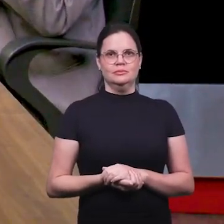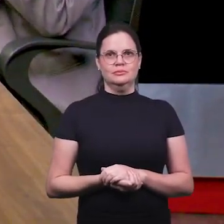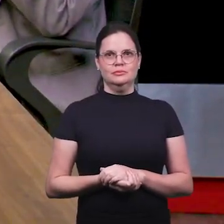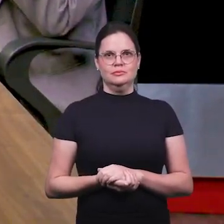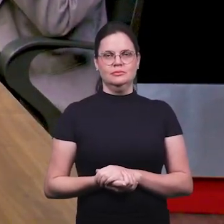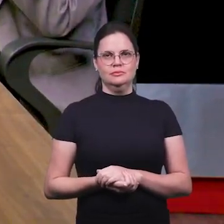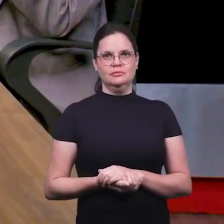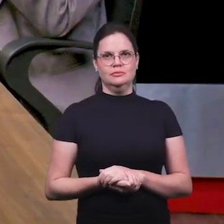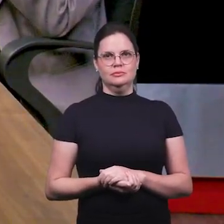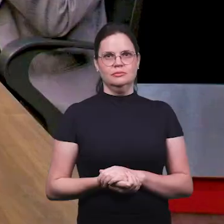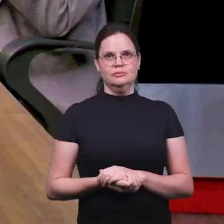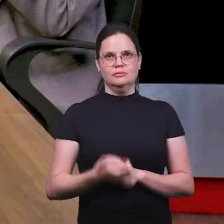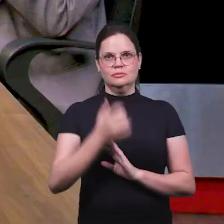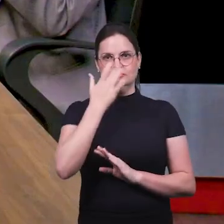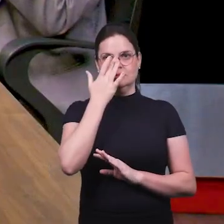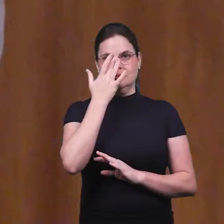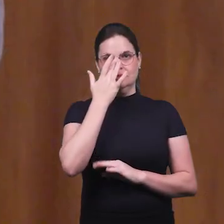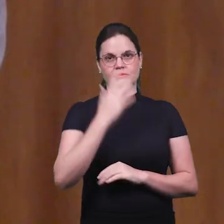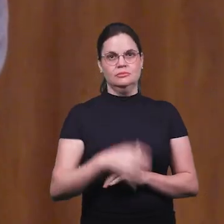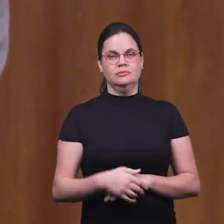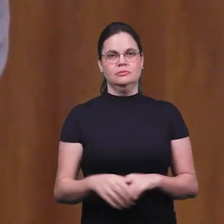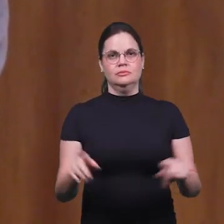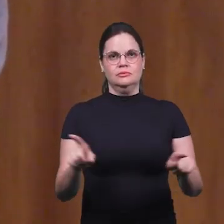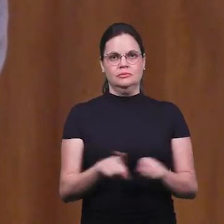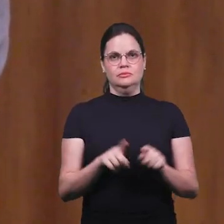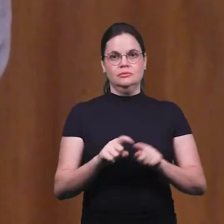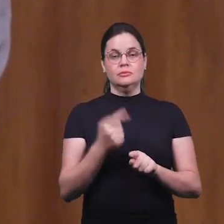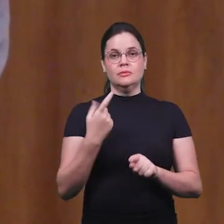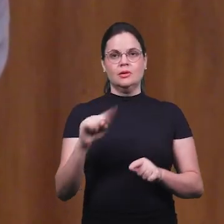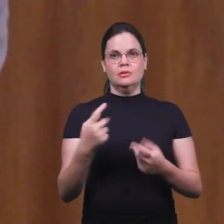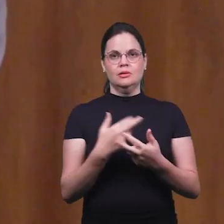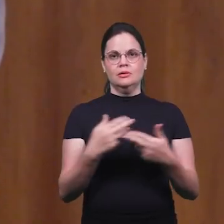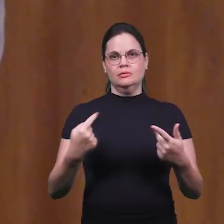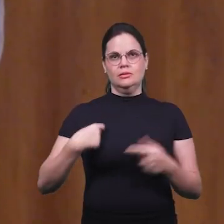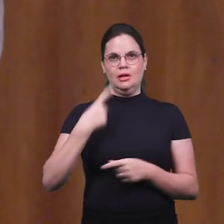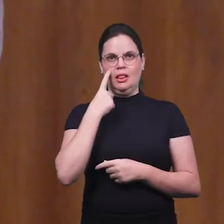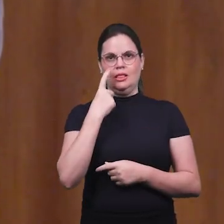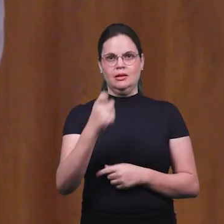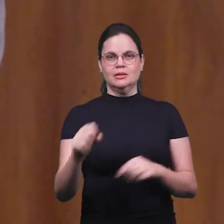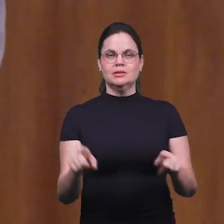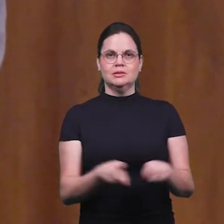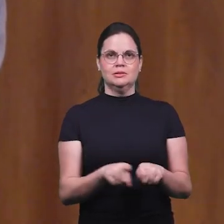entrar também num outro aspecto que é bem interessante, que é com relação